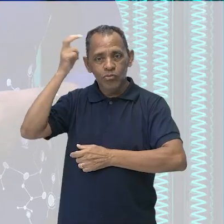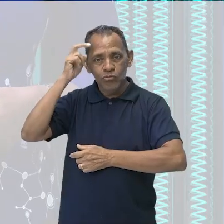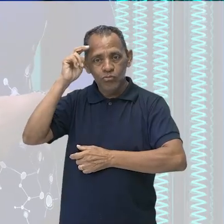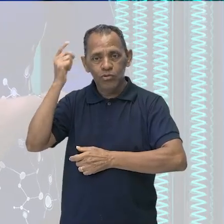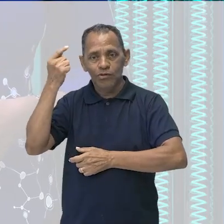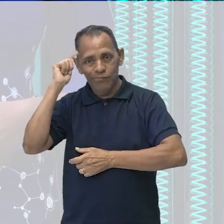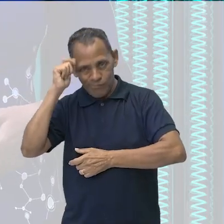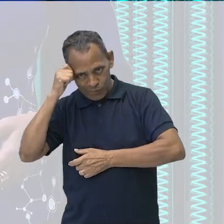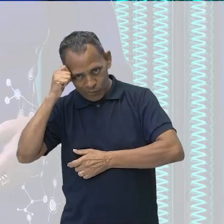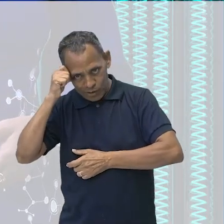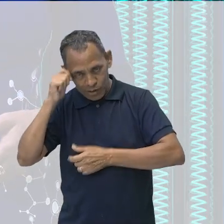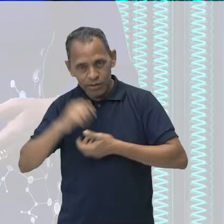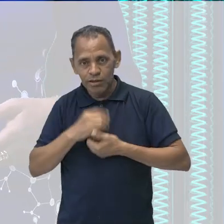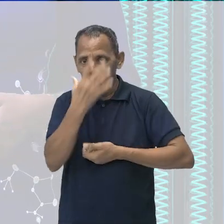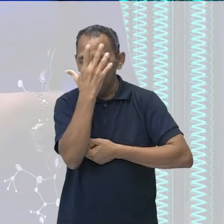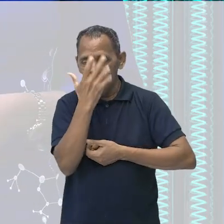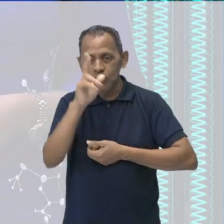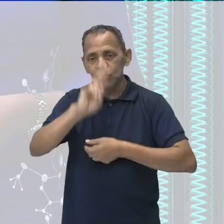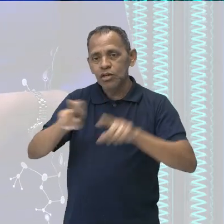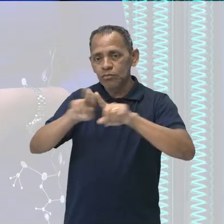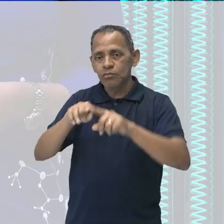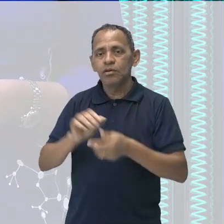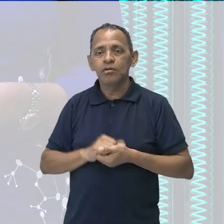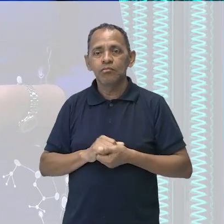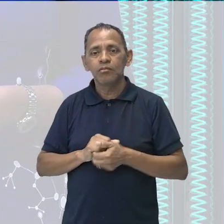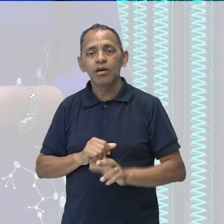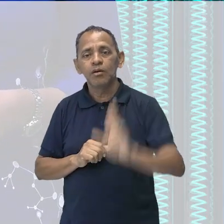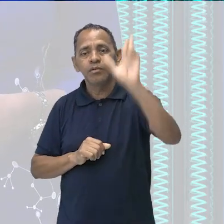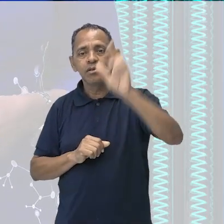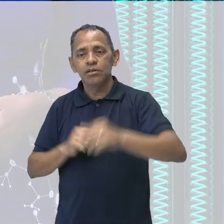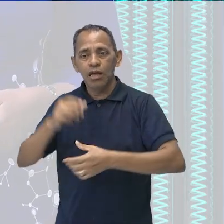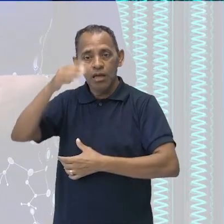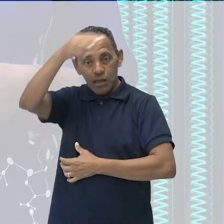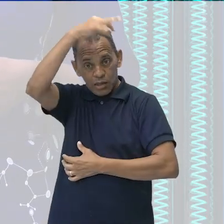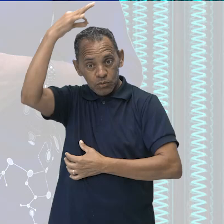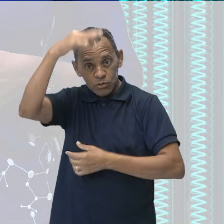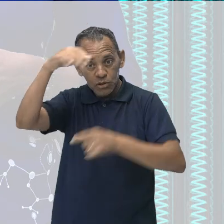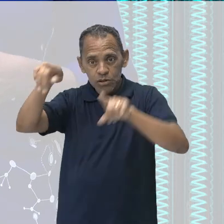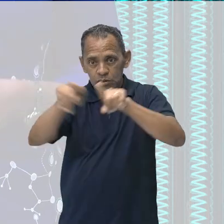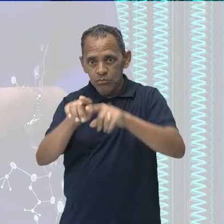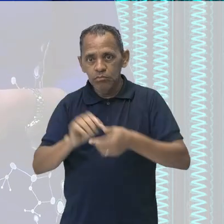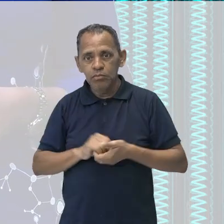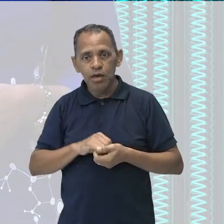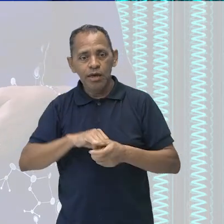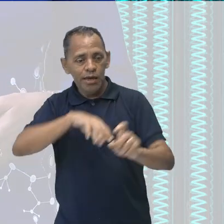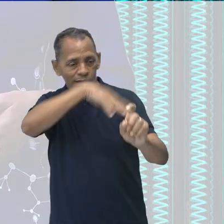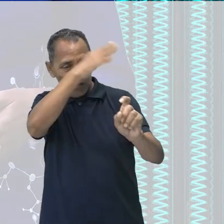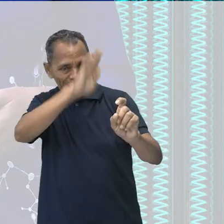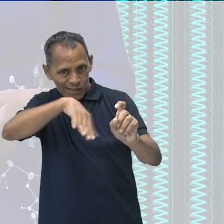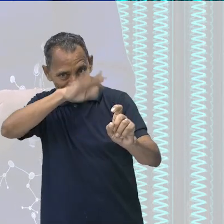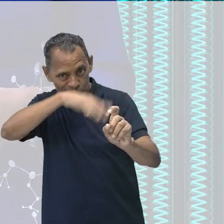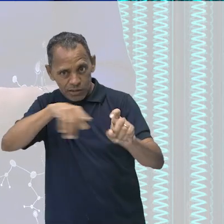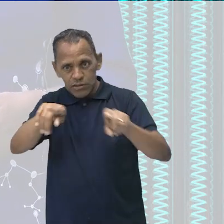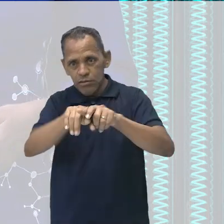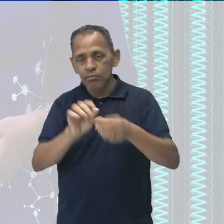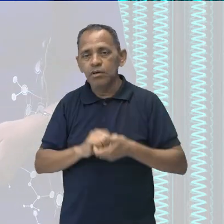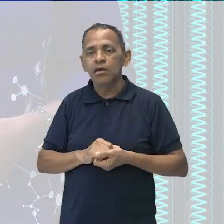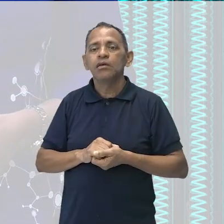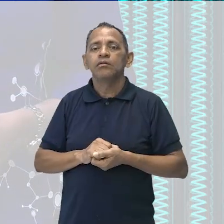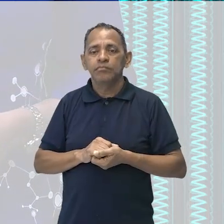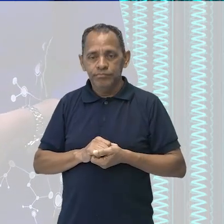culturas africanas, as máscaras são usadas para representar espírito, deuses e